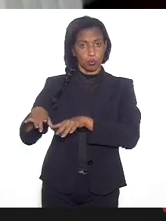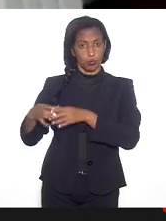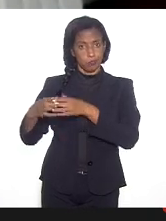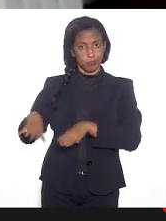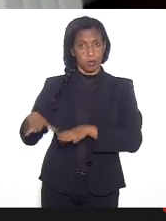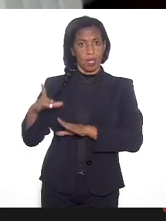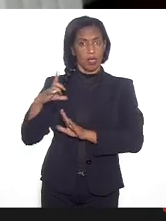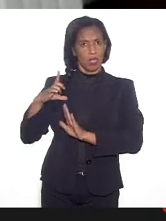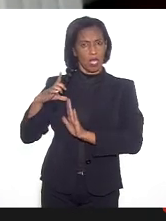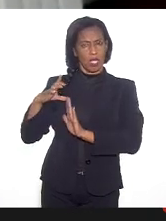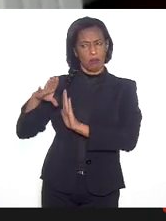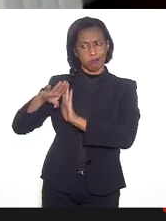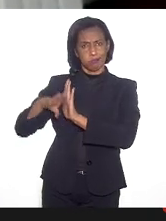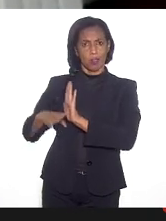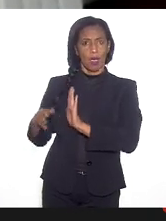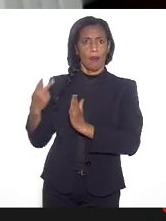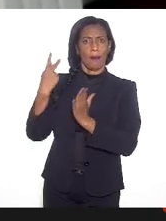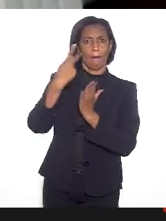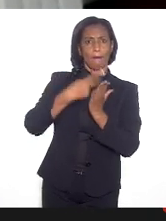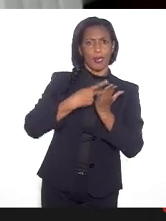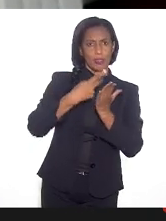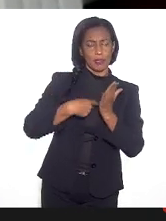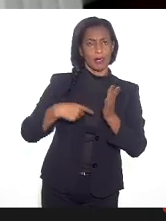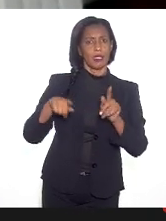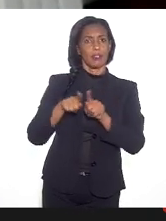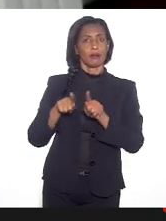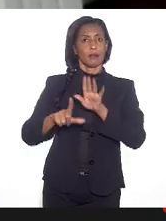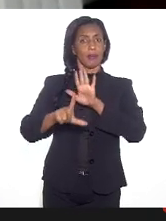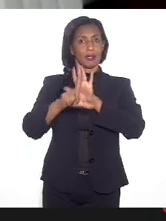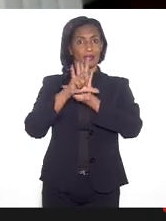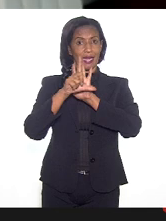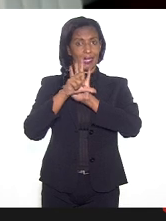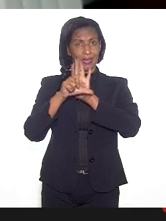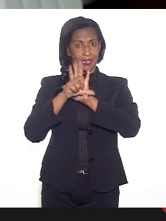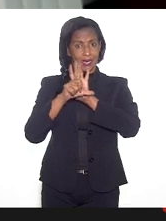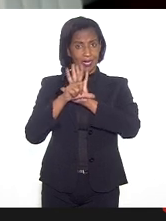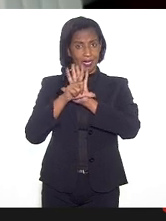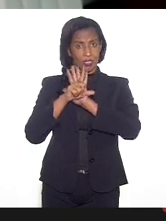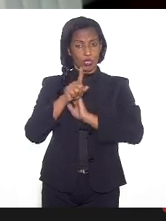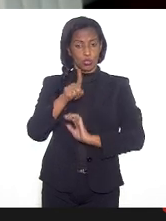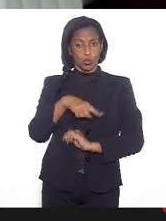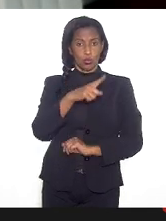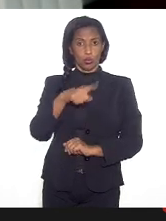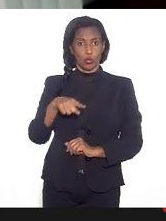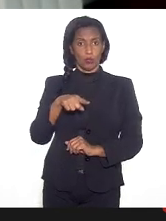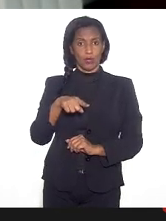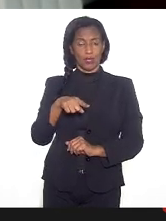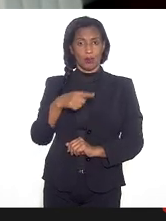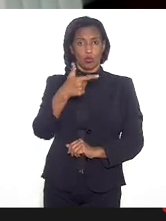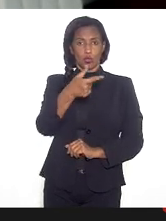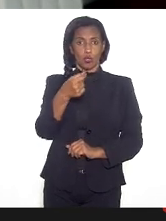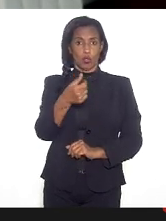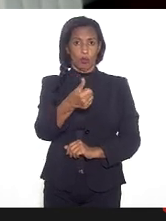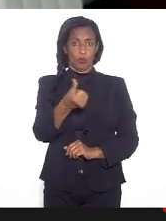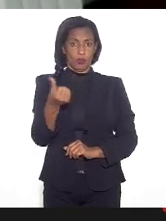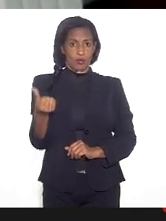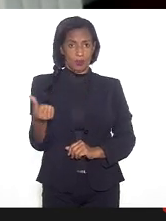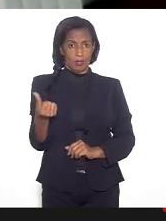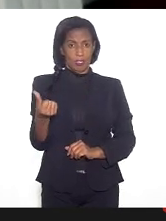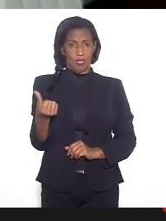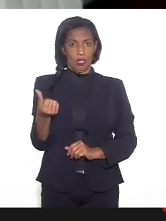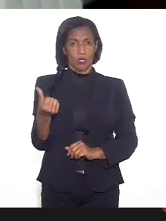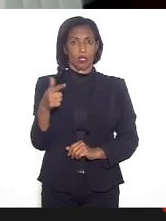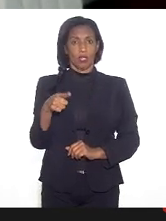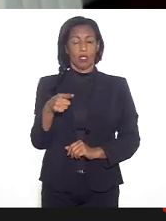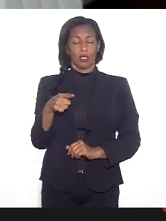os parâmetros lá do parecer e da própria lei de suspensão de 2016, posteriormente prorrogada por essa